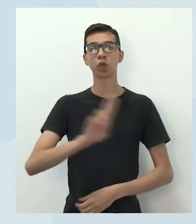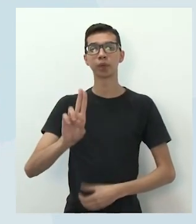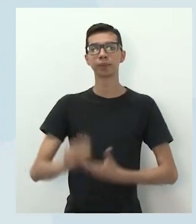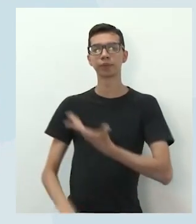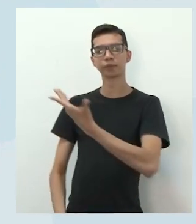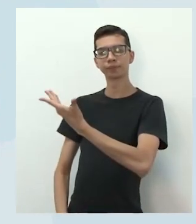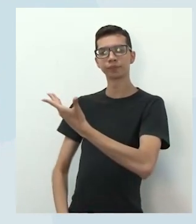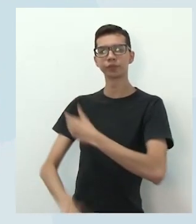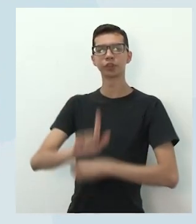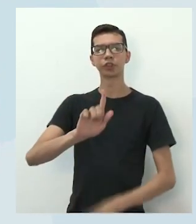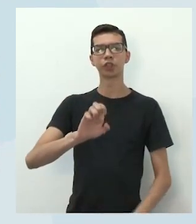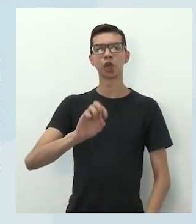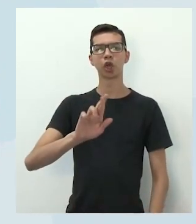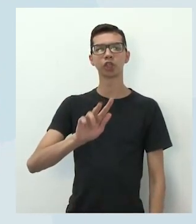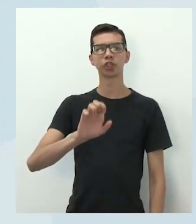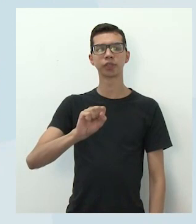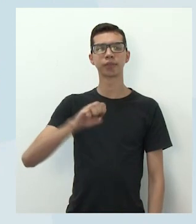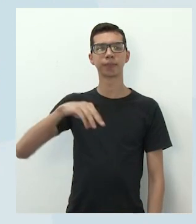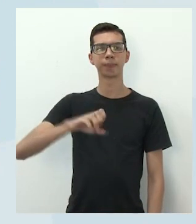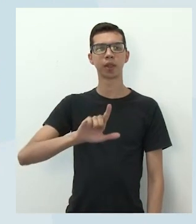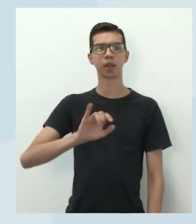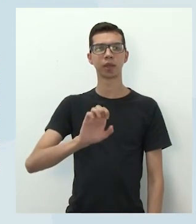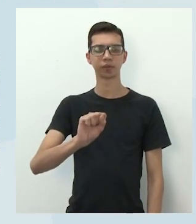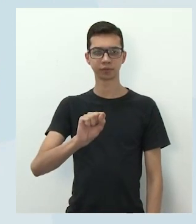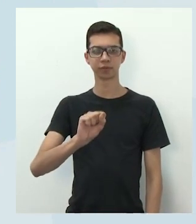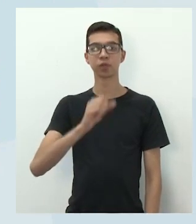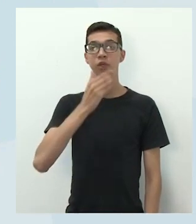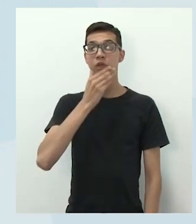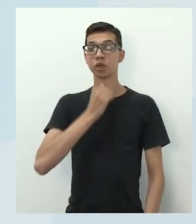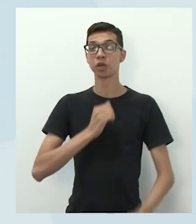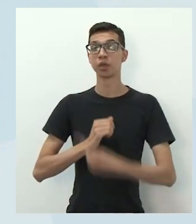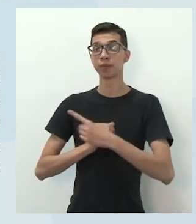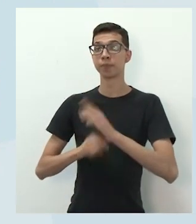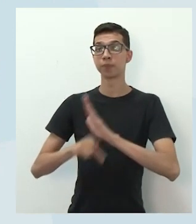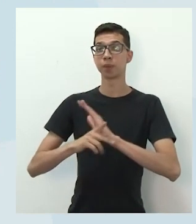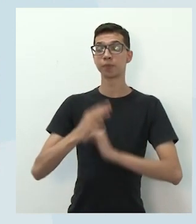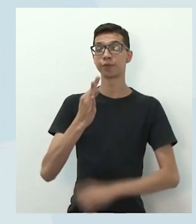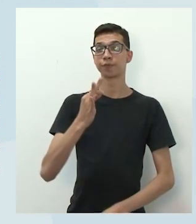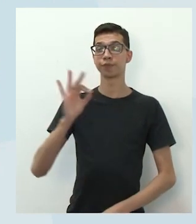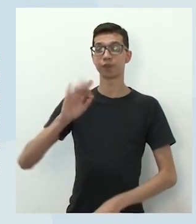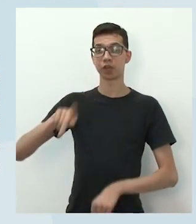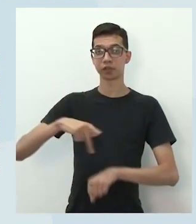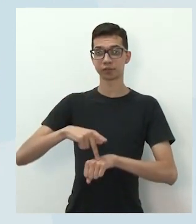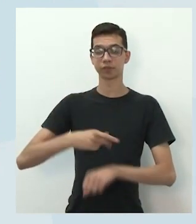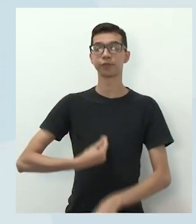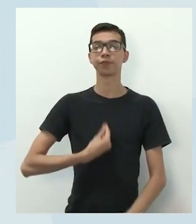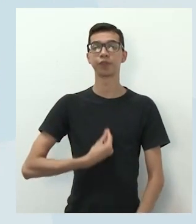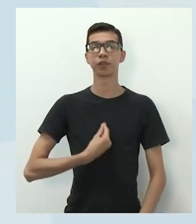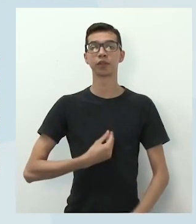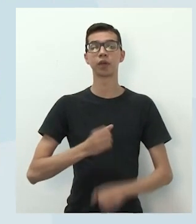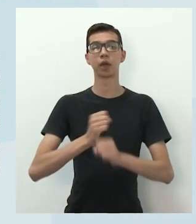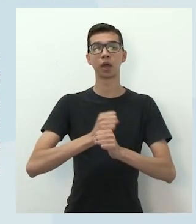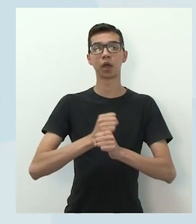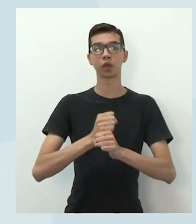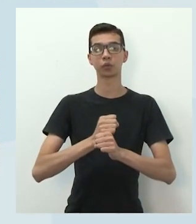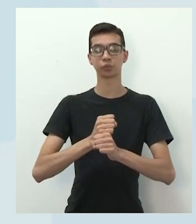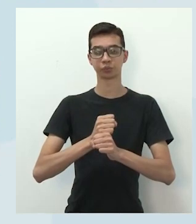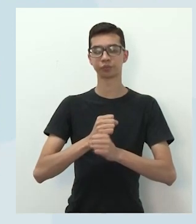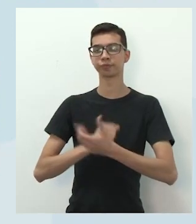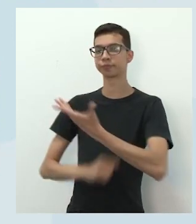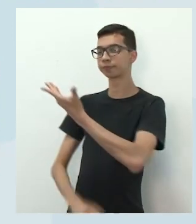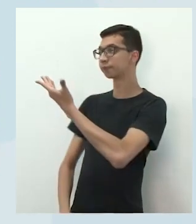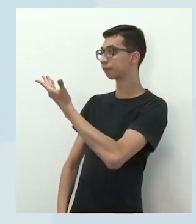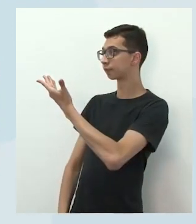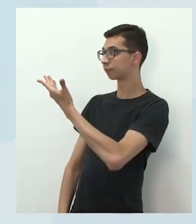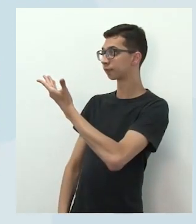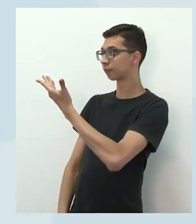1861, né, esse grande cineasta francês, que viveu de 1861 a 1938, ele revolucionou a